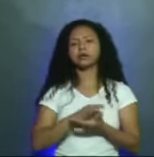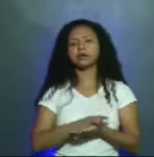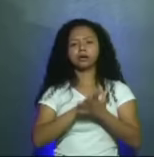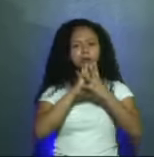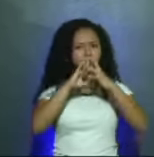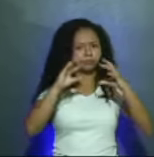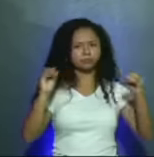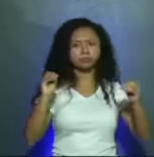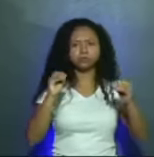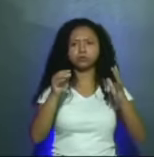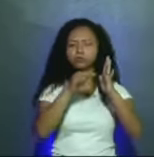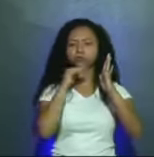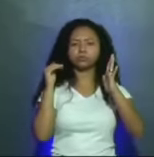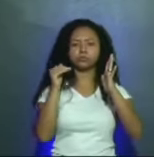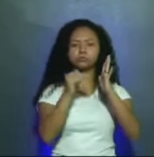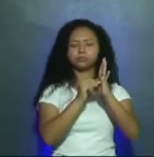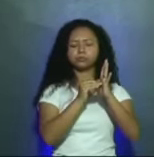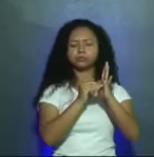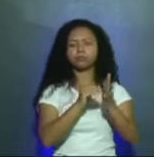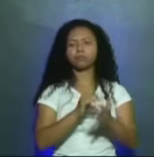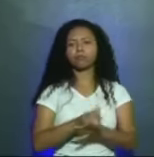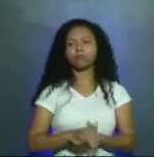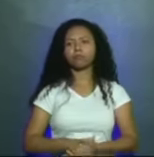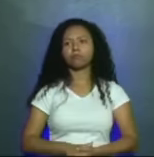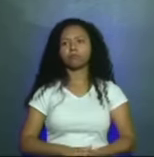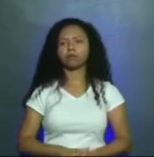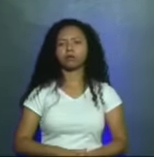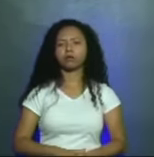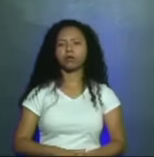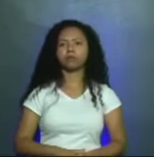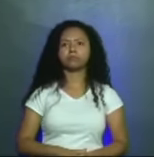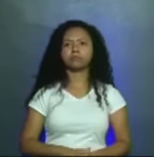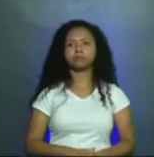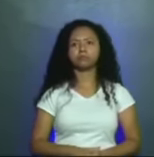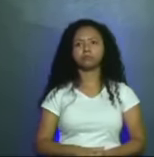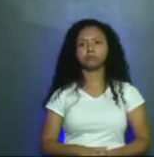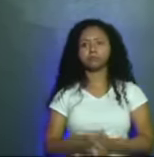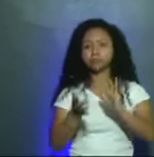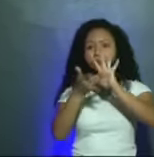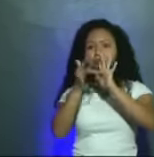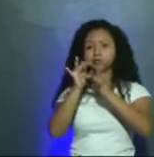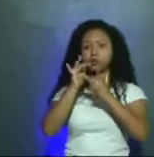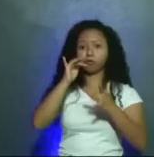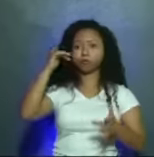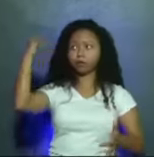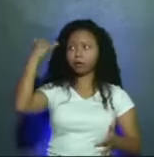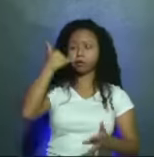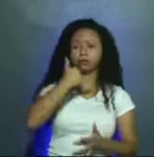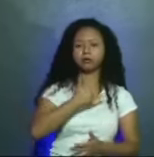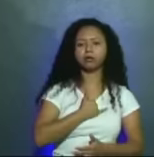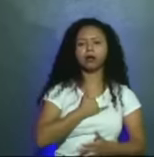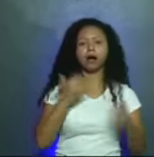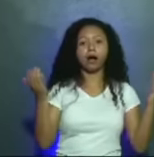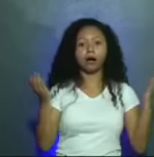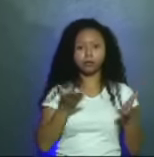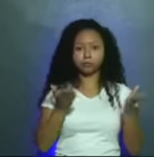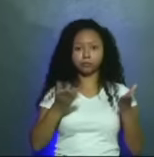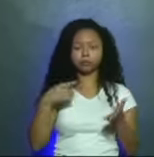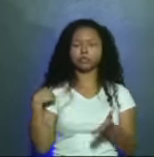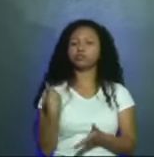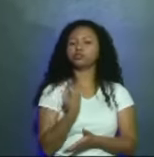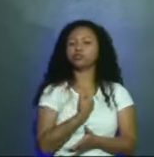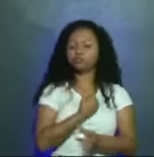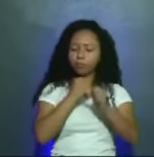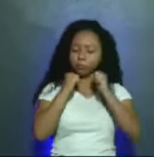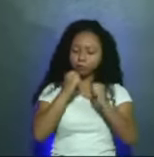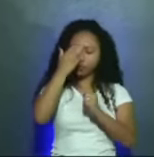já venceu e Ele falou para nós agora. Agora, nós podemos tomar posse de tudo que Ele já pagou por